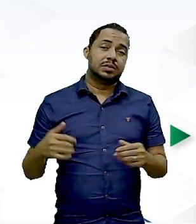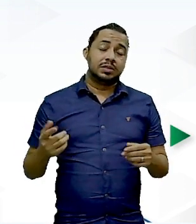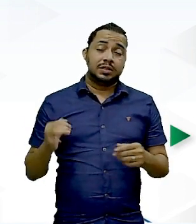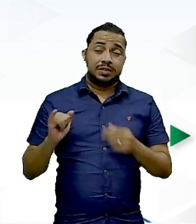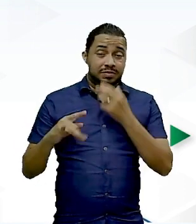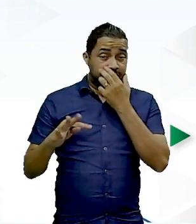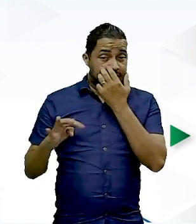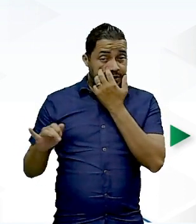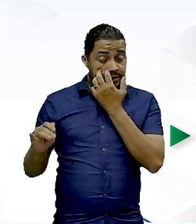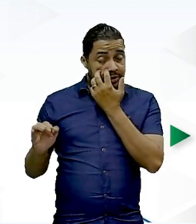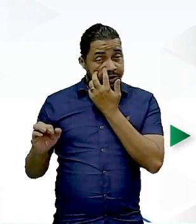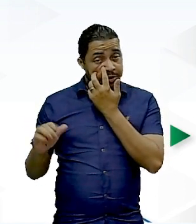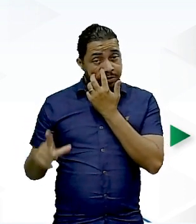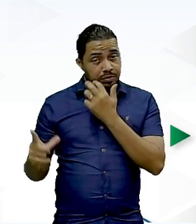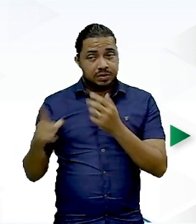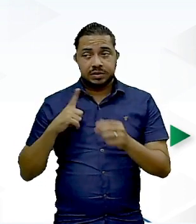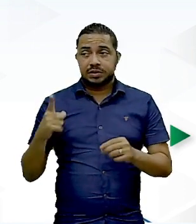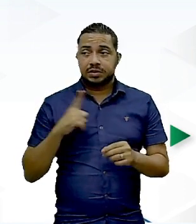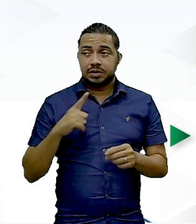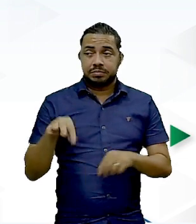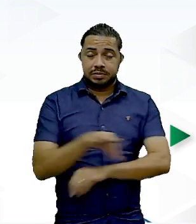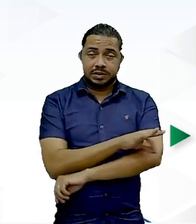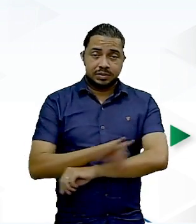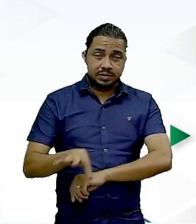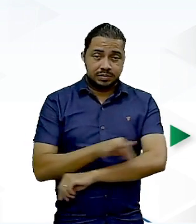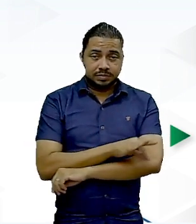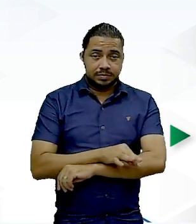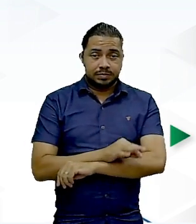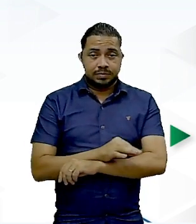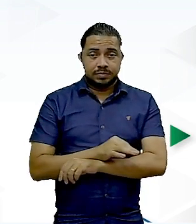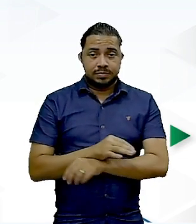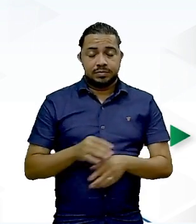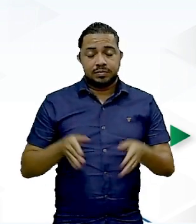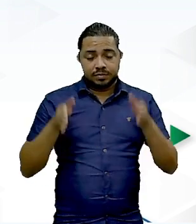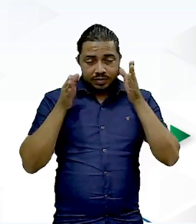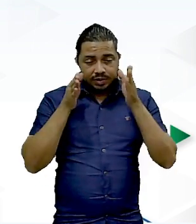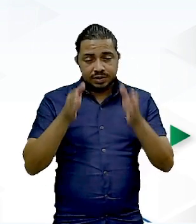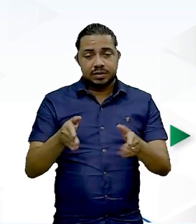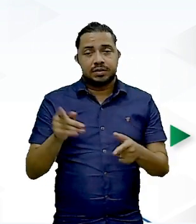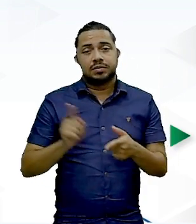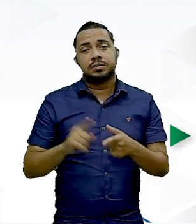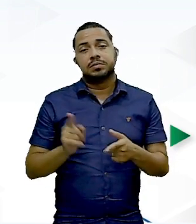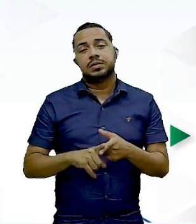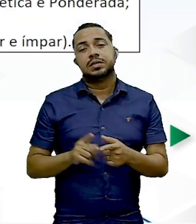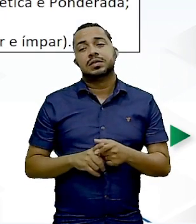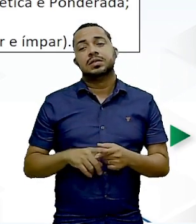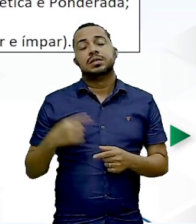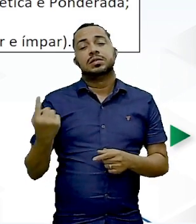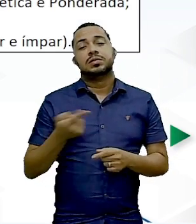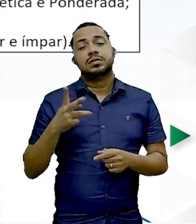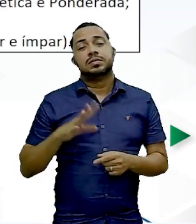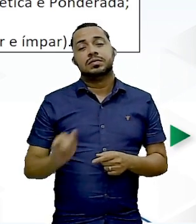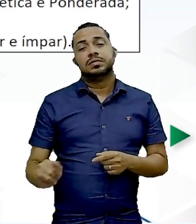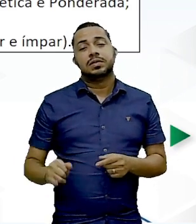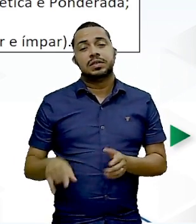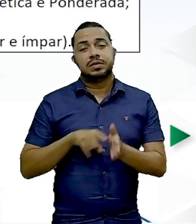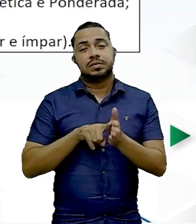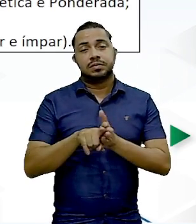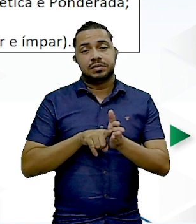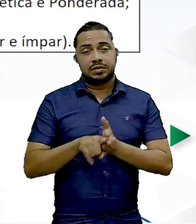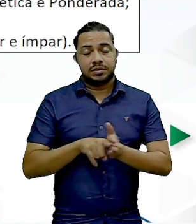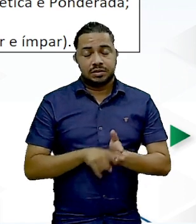Na inferencial, nós temos medida de centralidade e medida de dispersão. É o que nós vamos